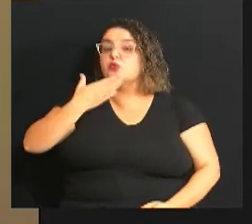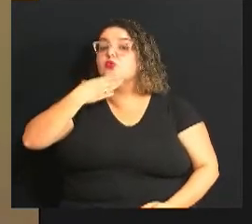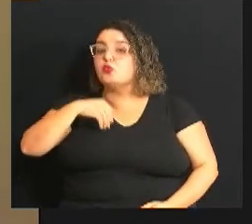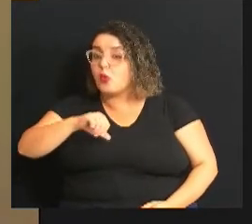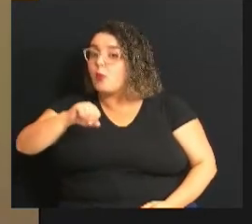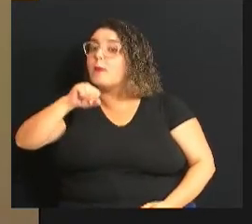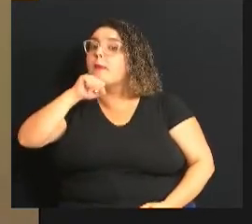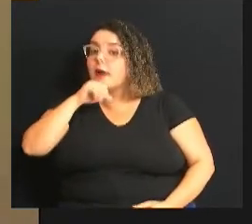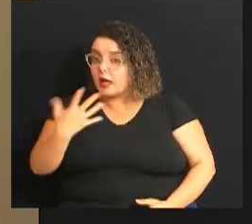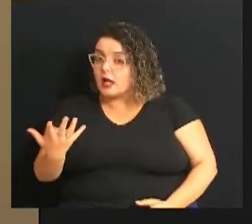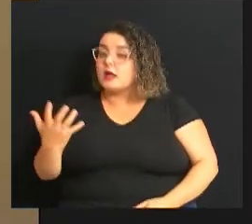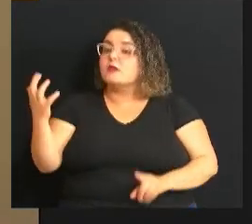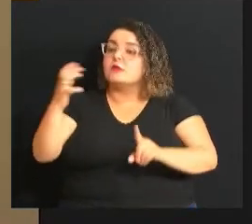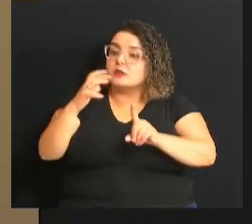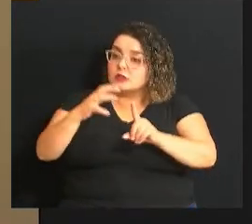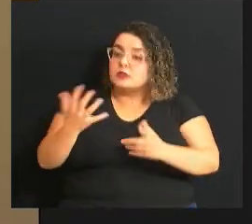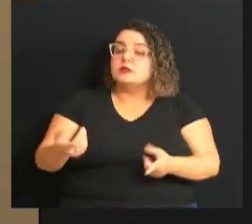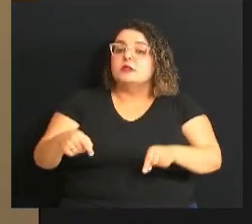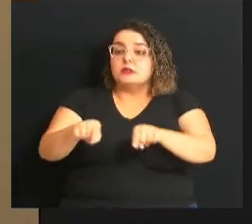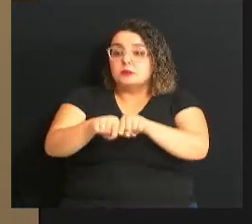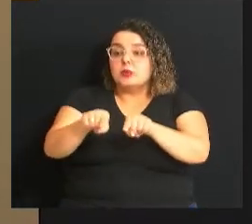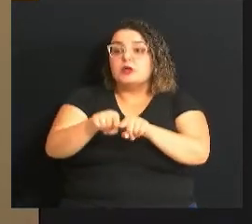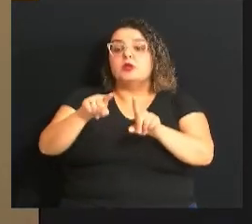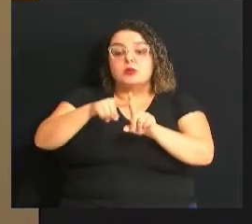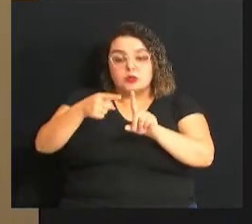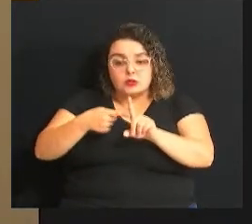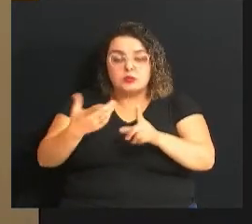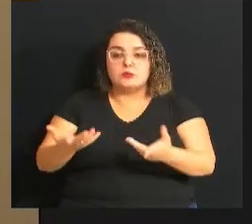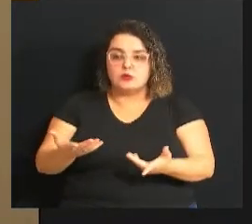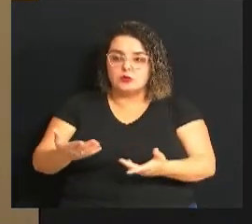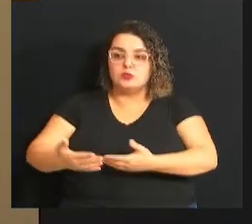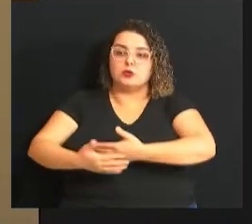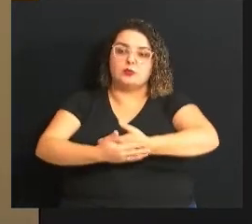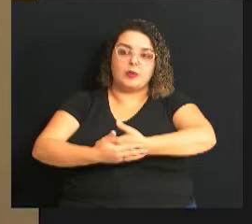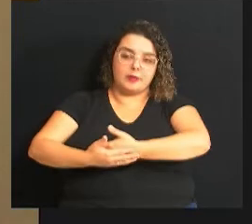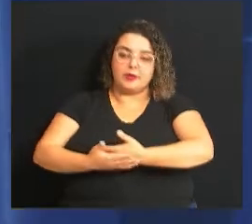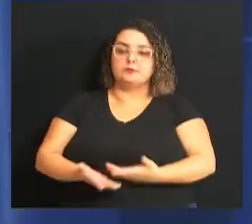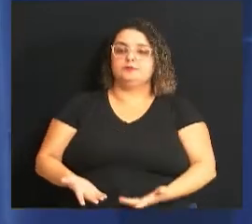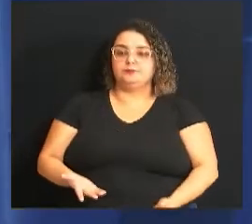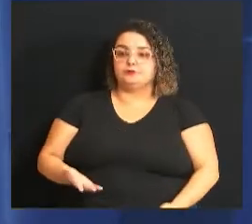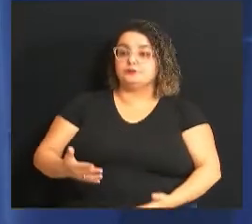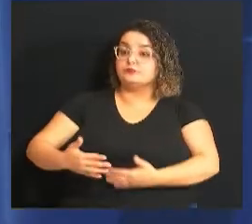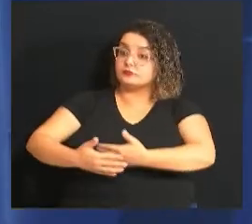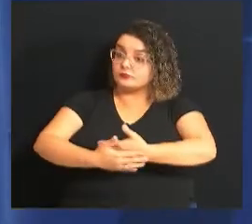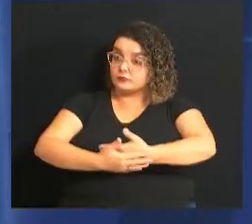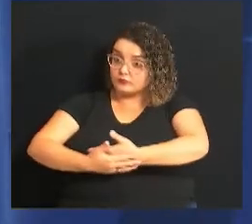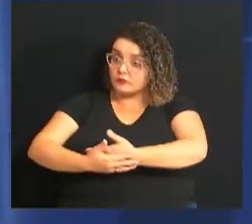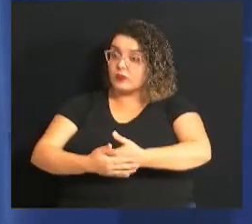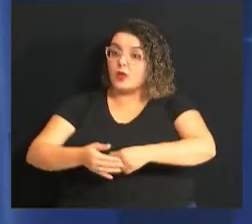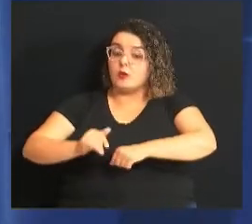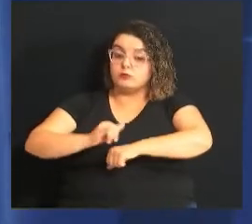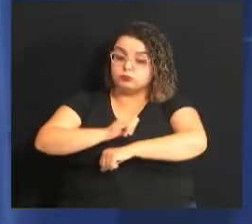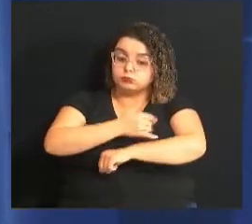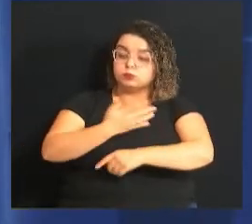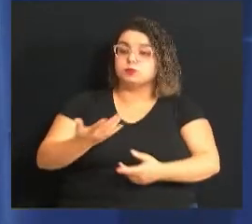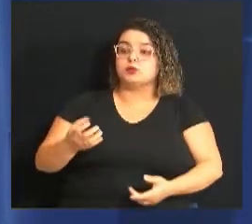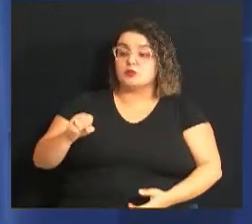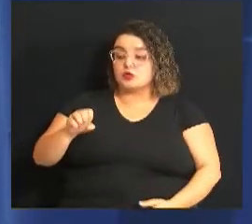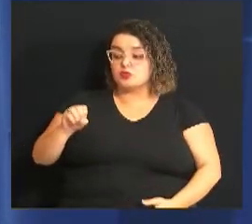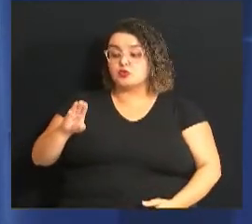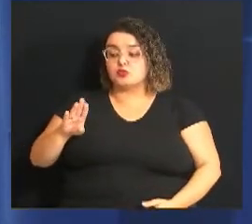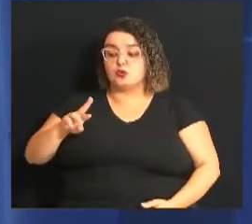para esse quadro de expressão genética do bebê. E esse bebê que acaba ficando com sobrepeso, criança com sobrepeso,